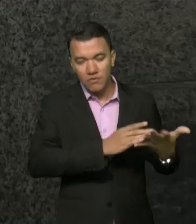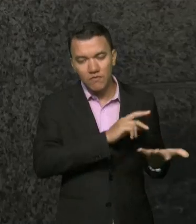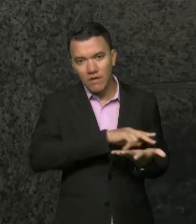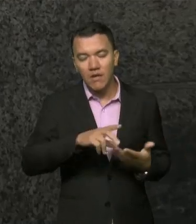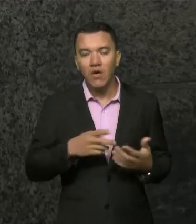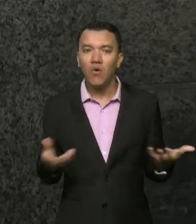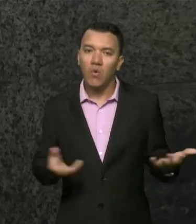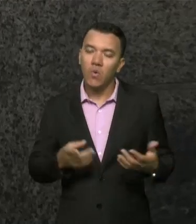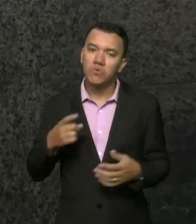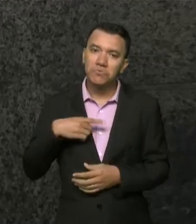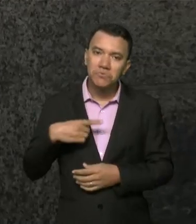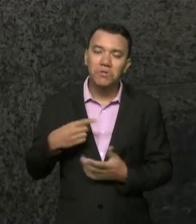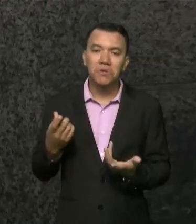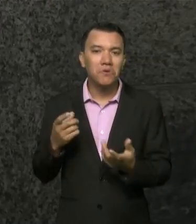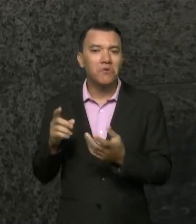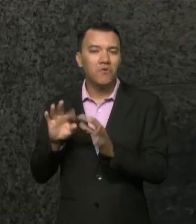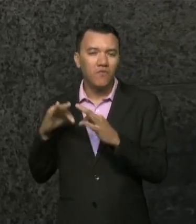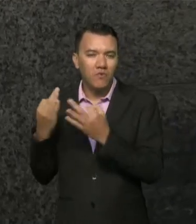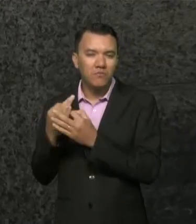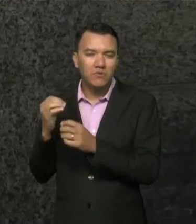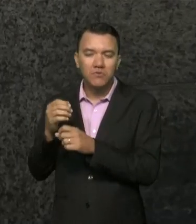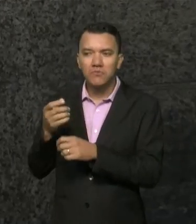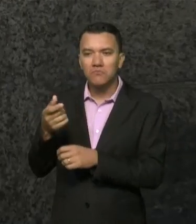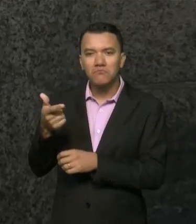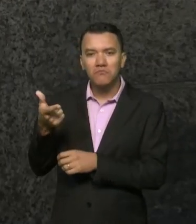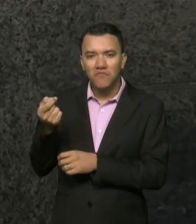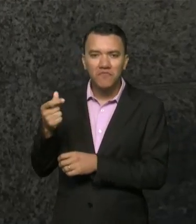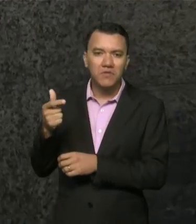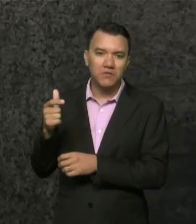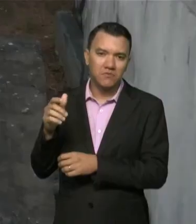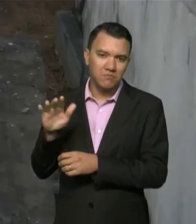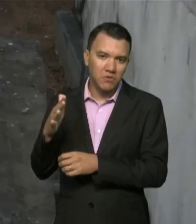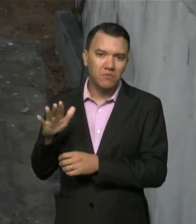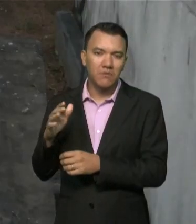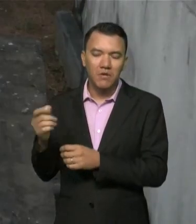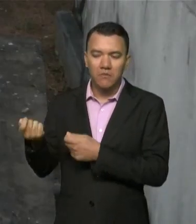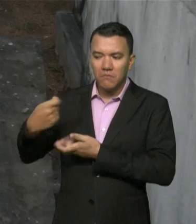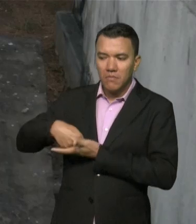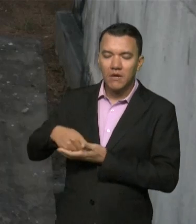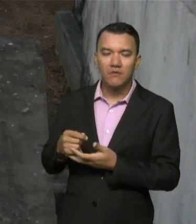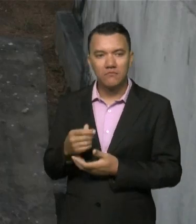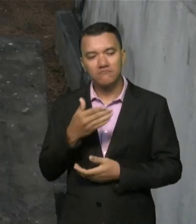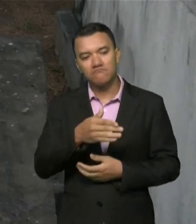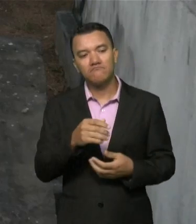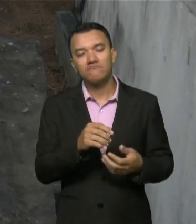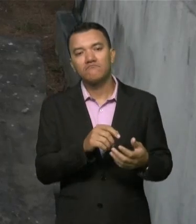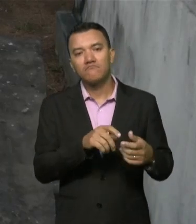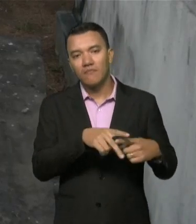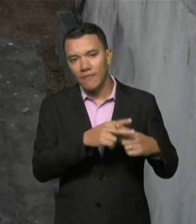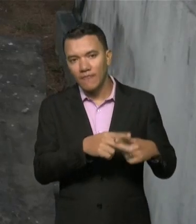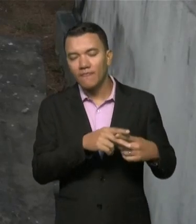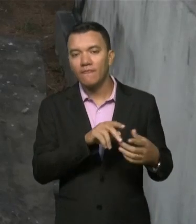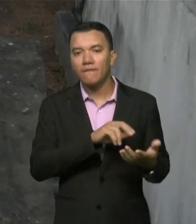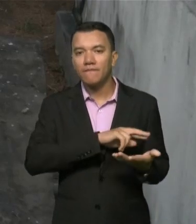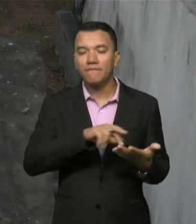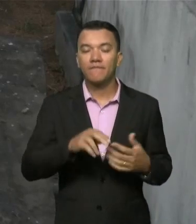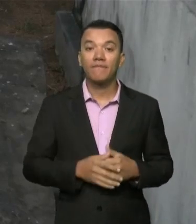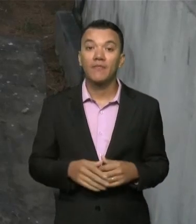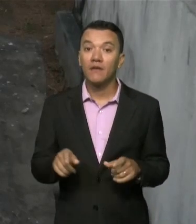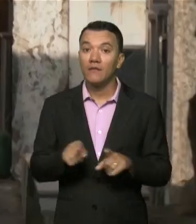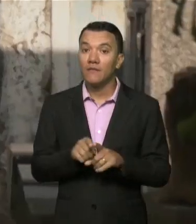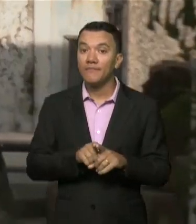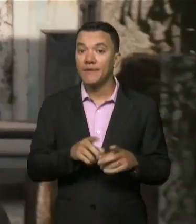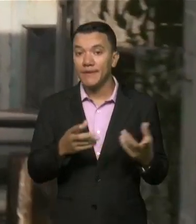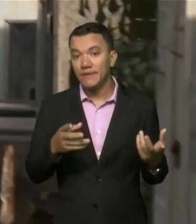tenho uns clientes, mais ou menos 20 clientes nessa parte. Os cemitérios também se preocupam com a parte espiritual da